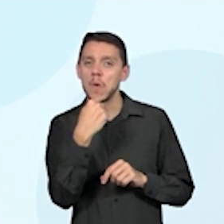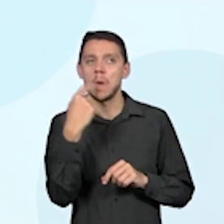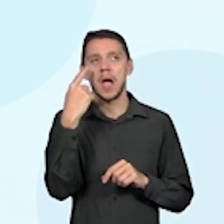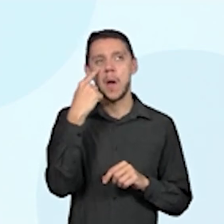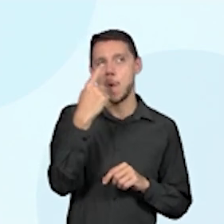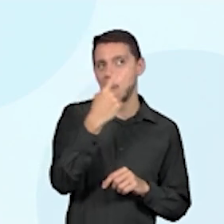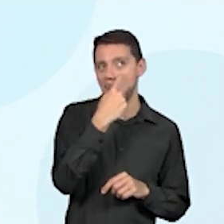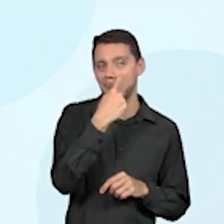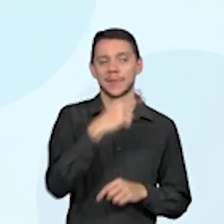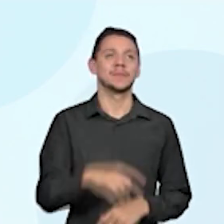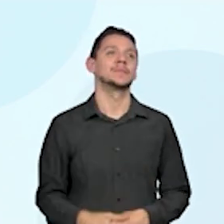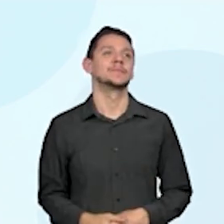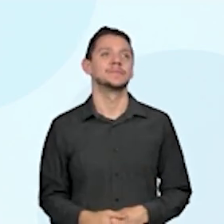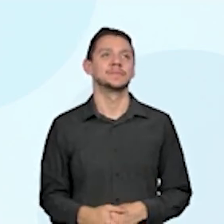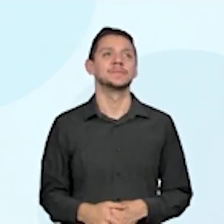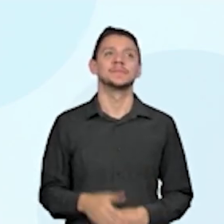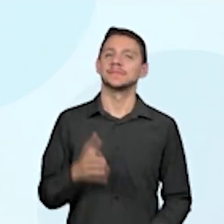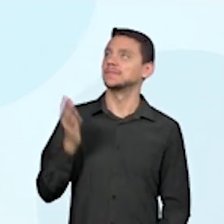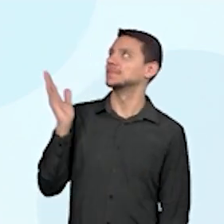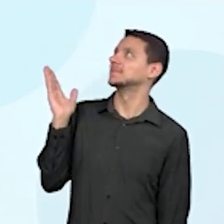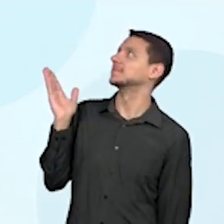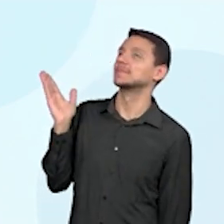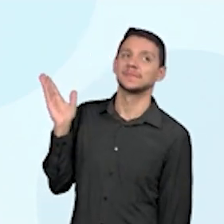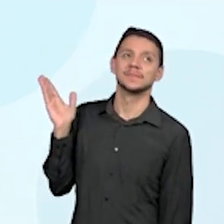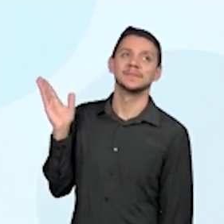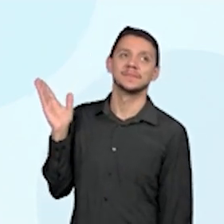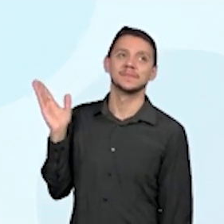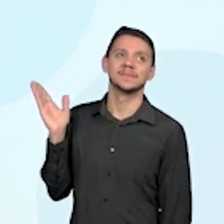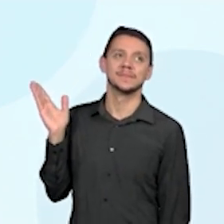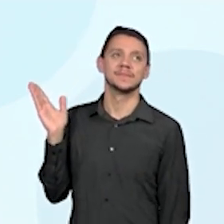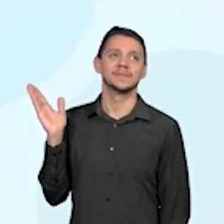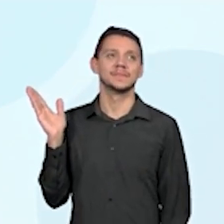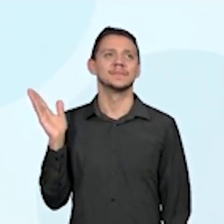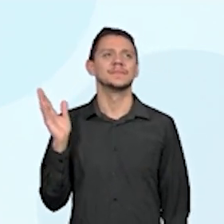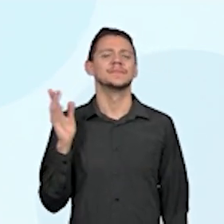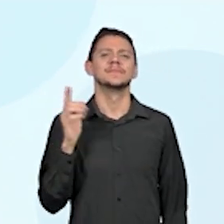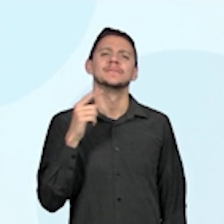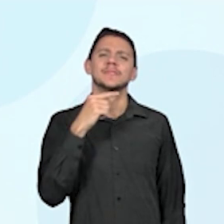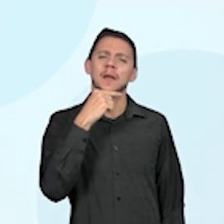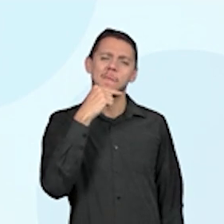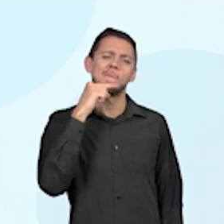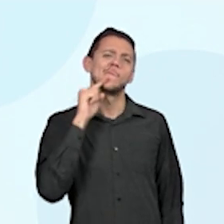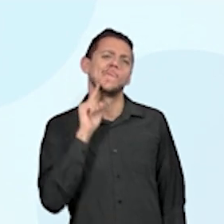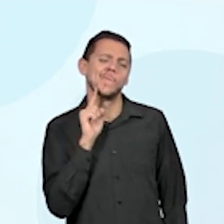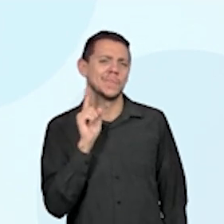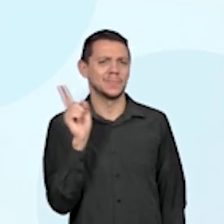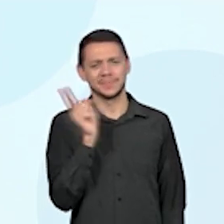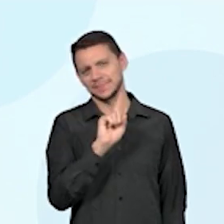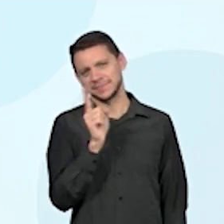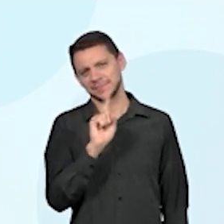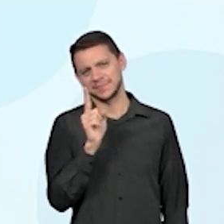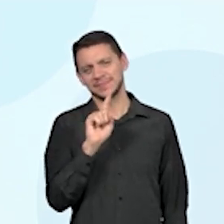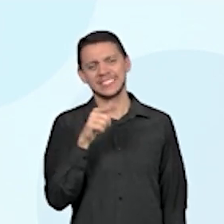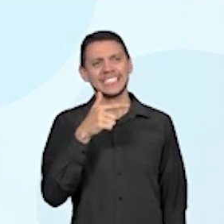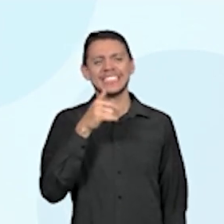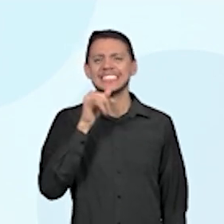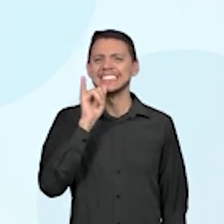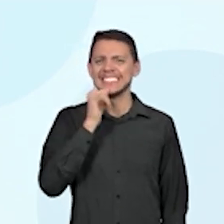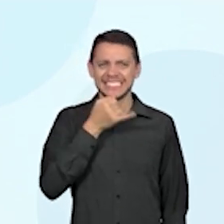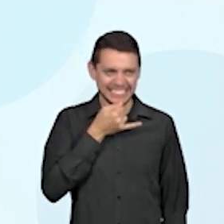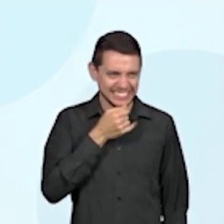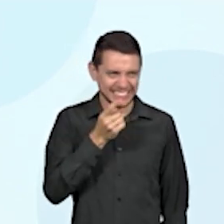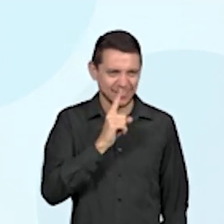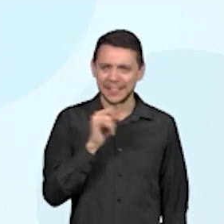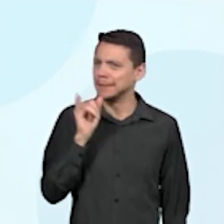O olhinho. A boquinha. Também a boquinha para baixo não precisa, não é triste, né? Ele não está triste. Vamos colocar uma carinha